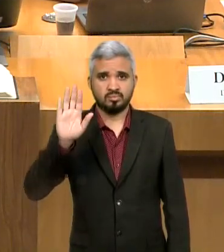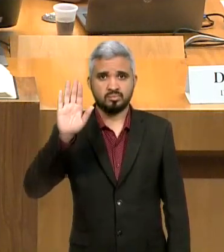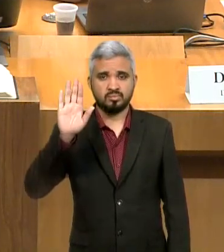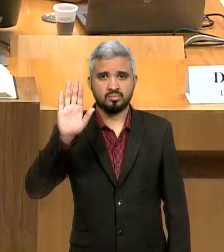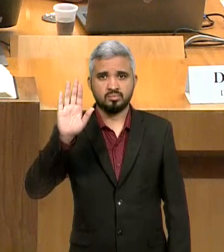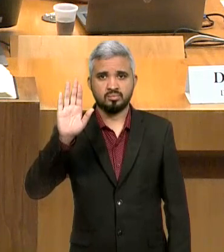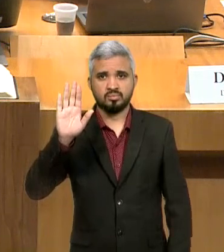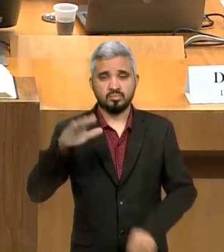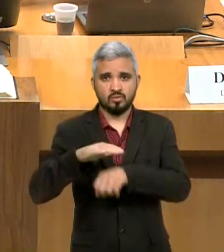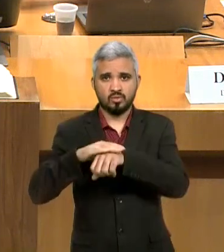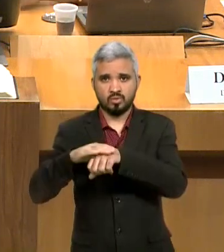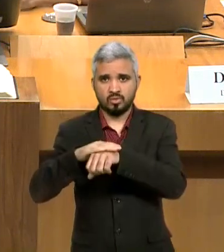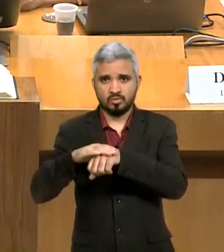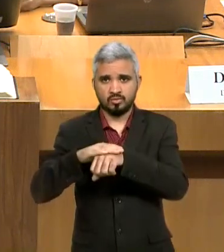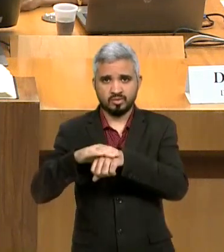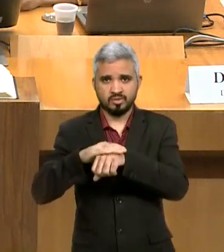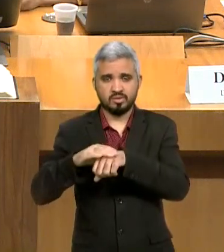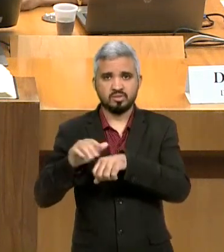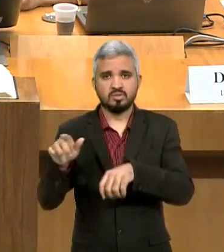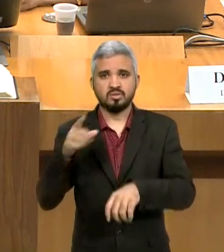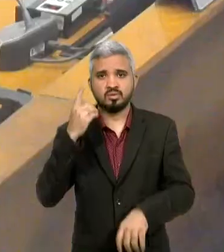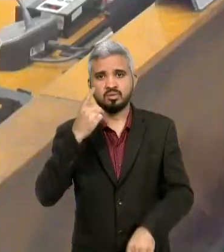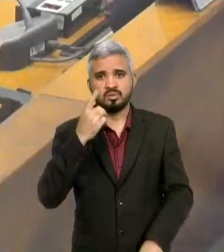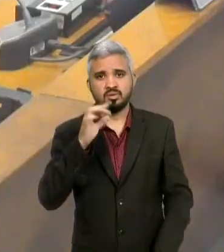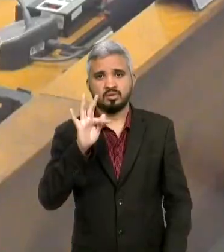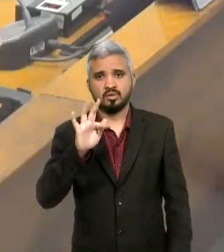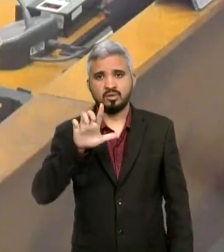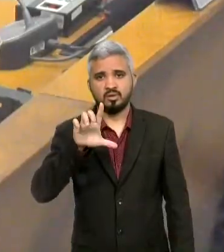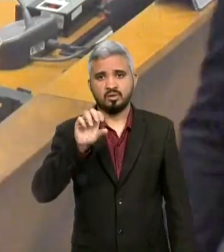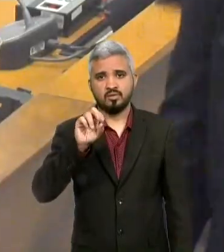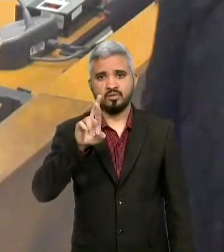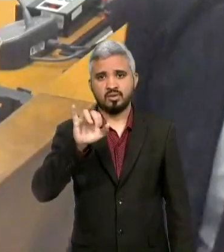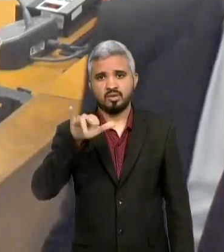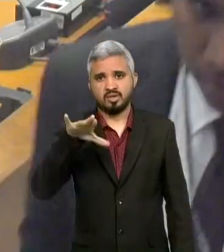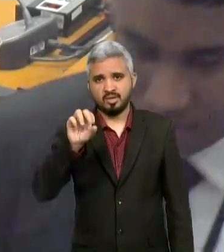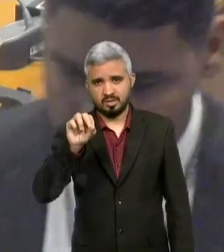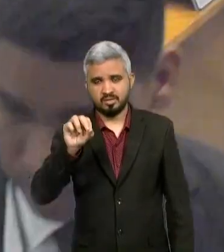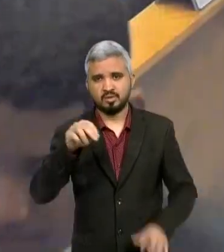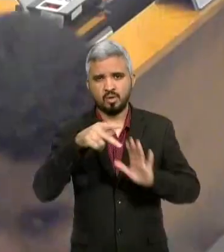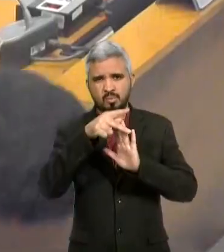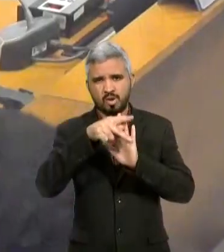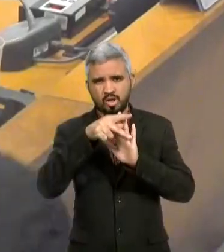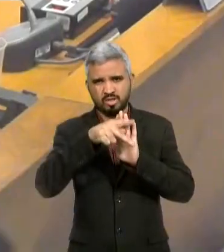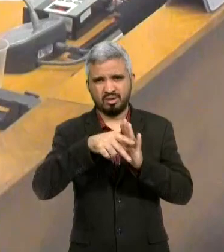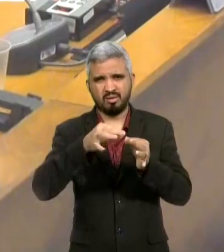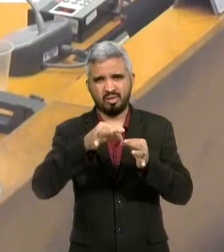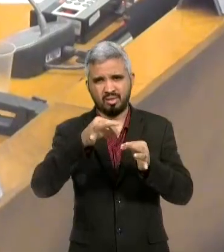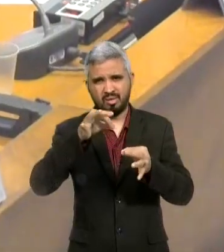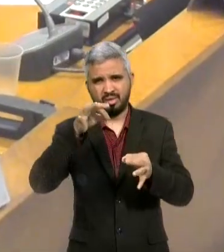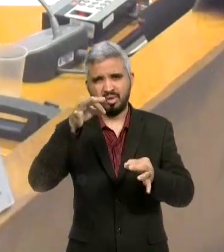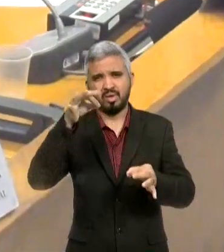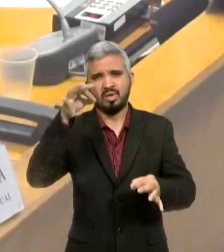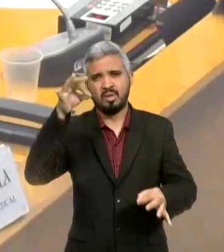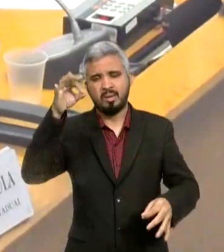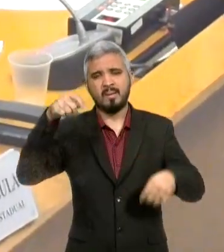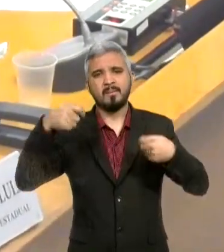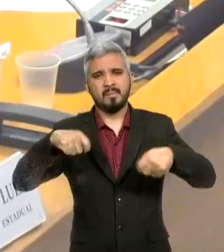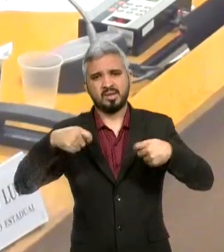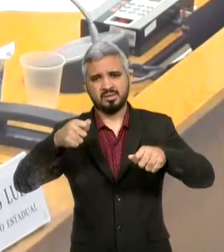conversei com o deputado Florêncio Neto. O projeto é bem extenso e, de fato, a gente gostaria de um pouco mais de prazo para a